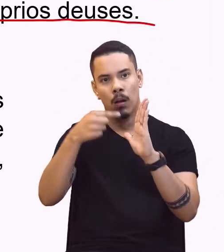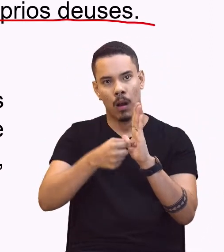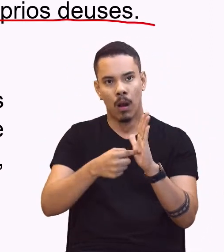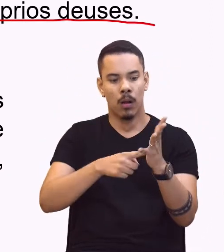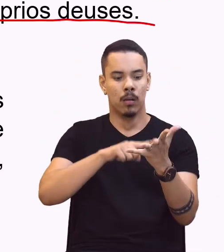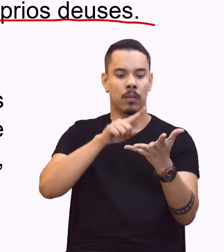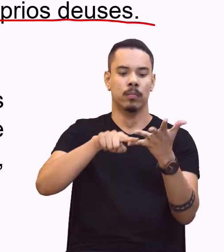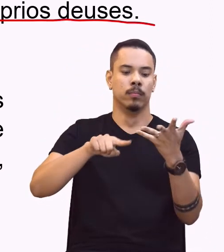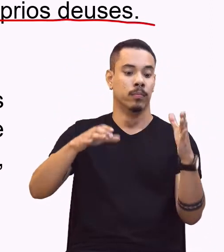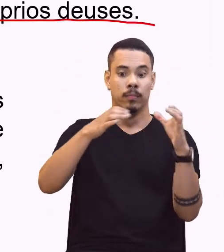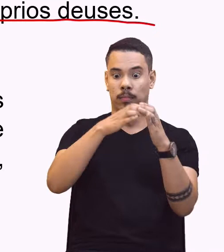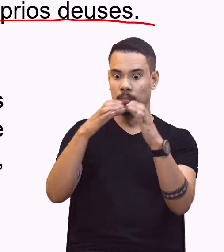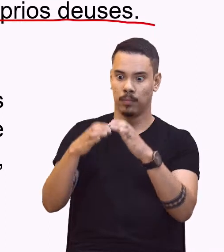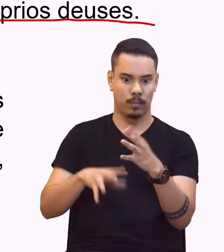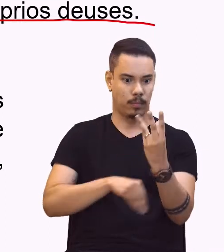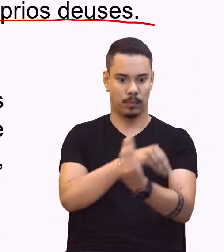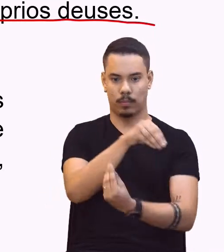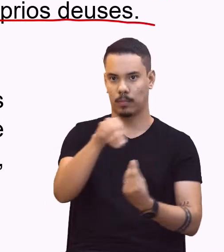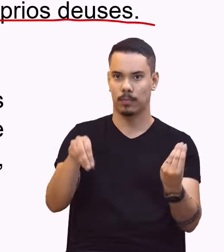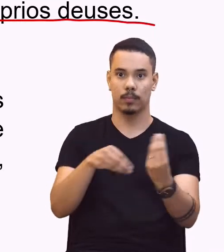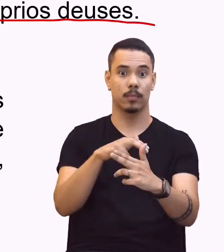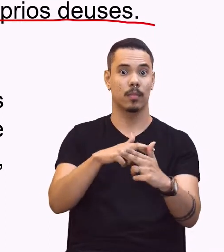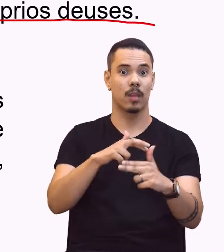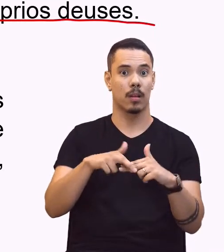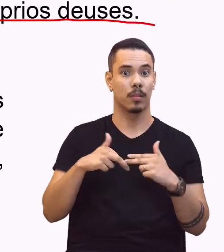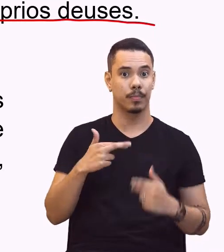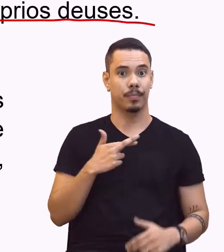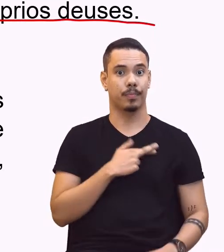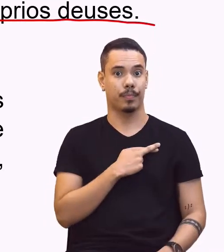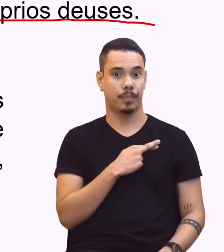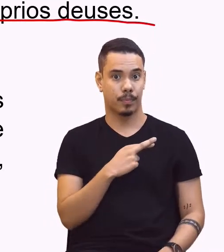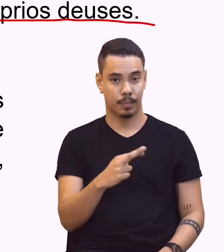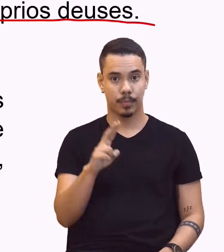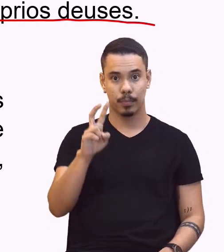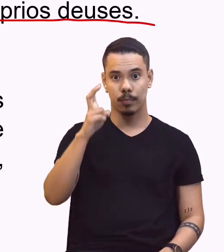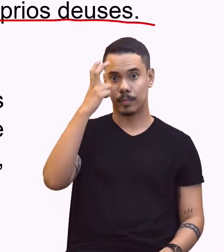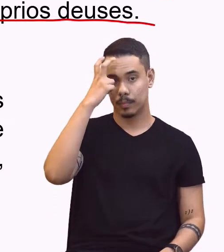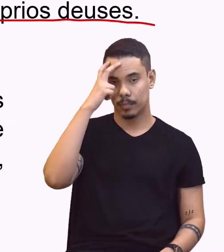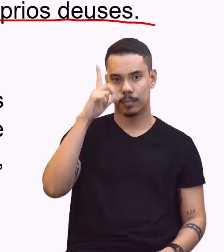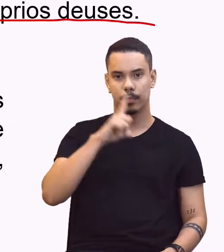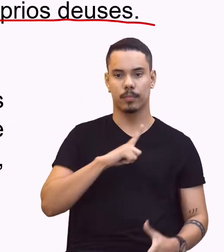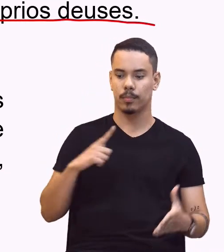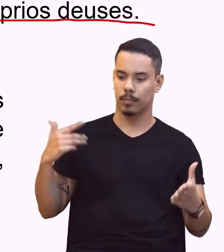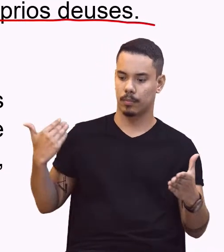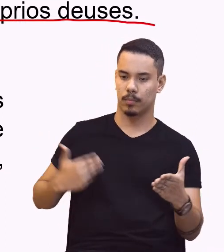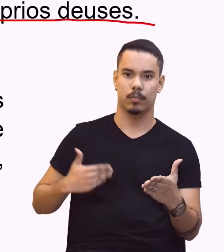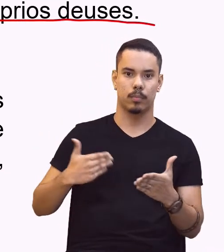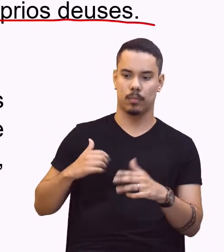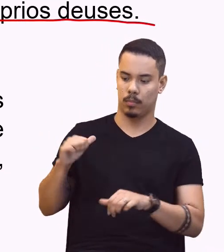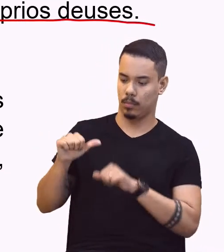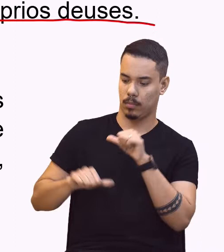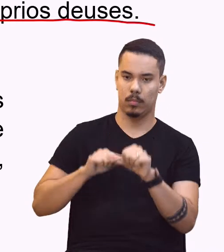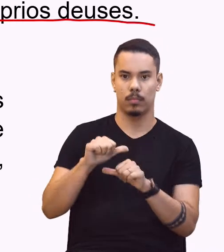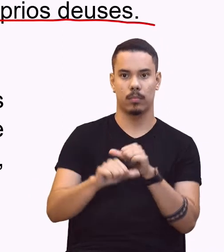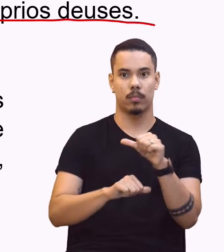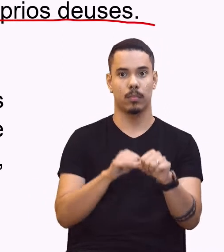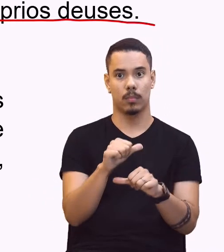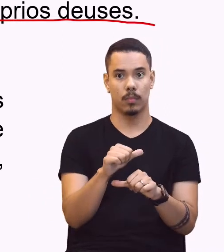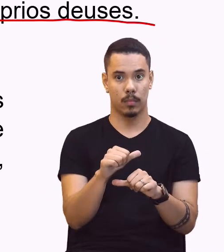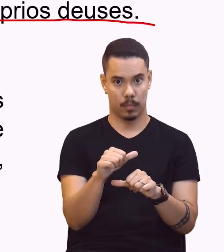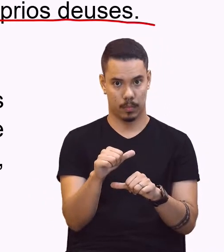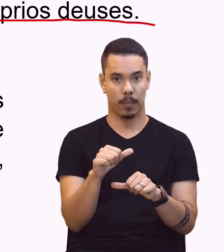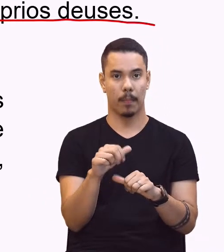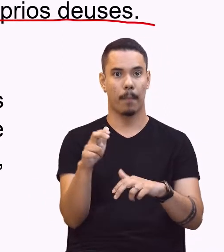Então, as religiões, as culturas, elas estão em um processo de mudança. Então,